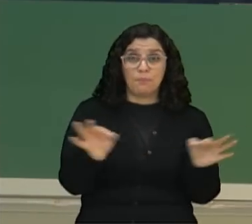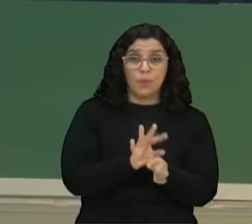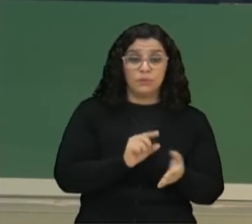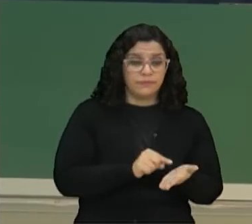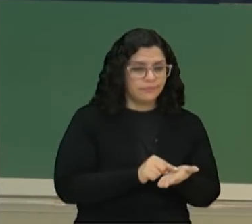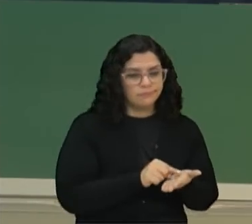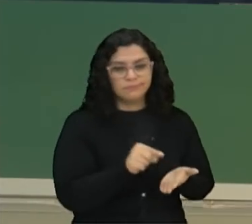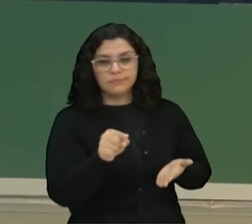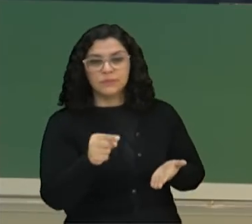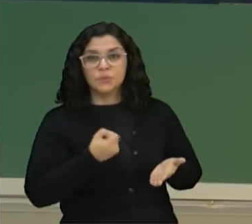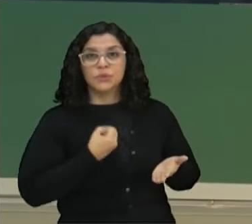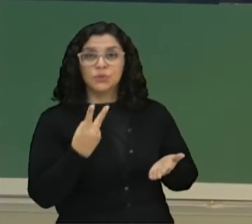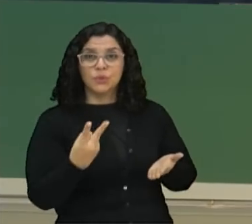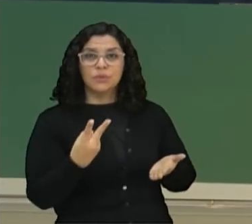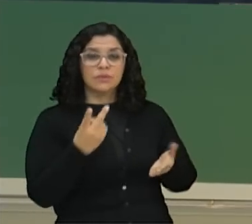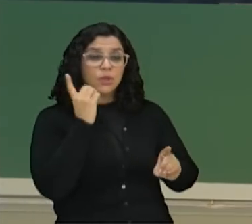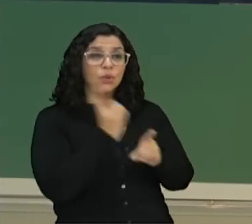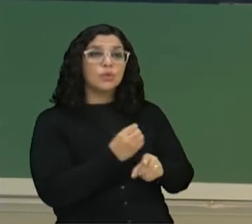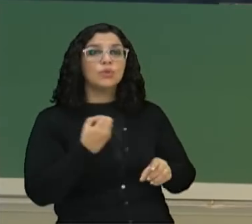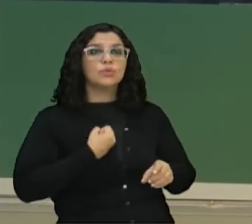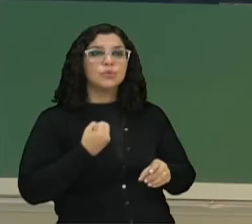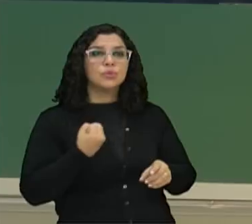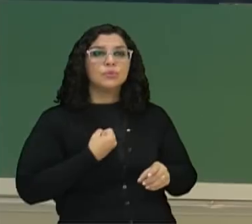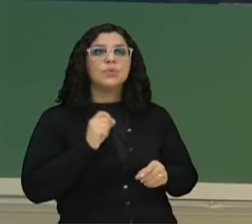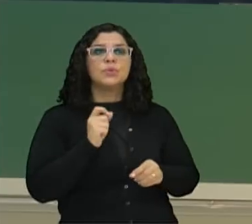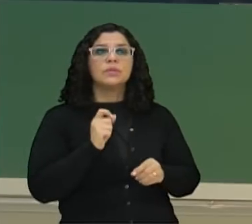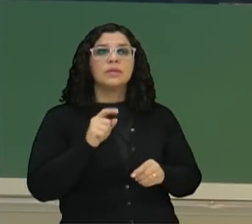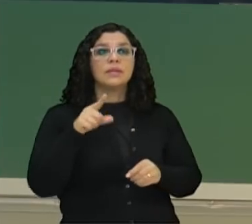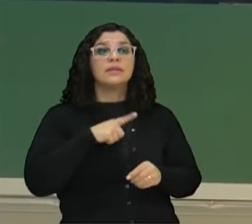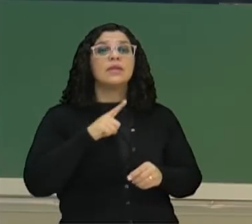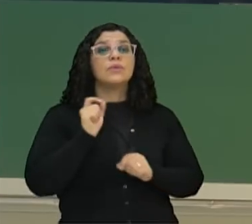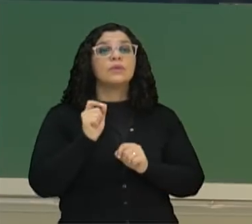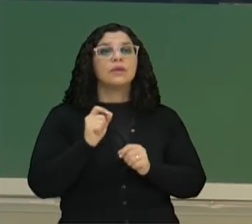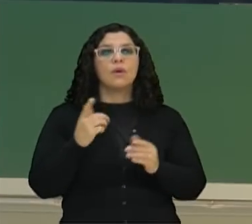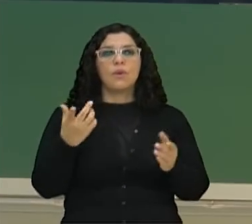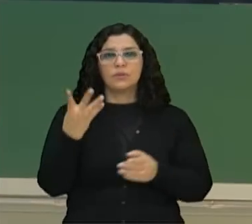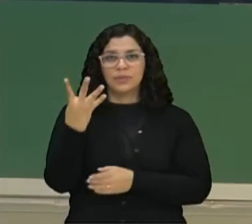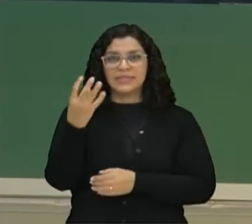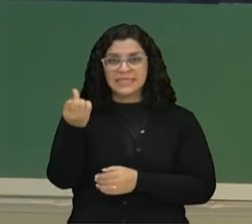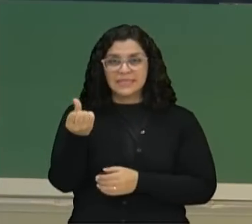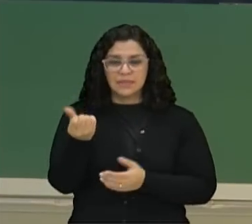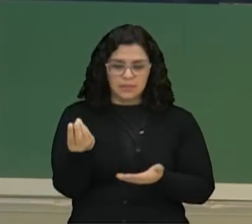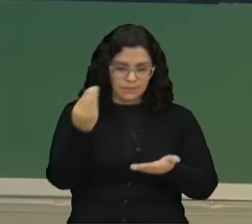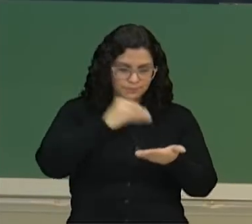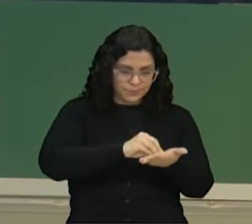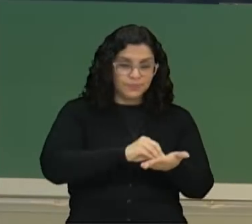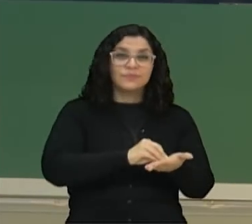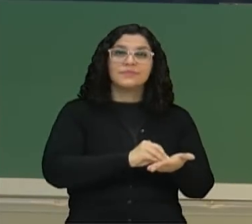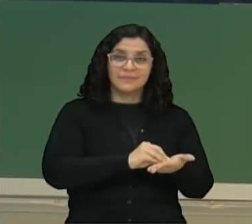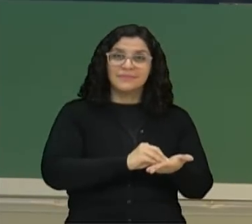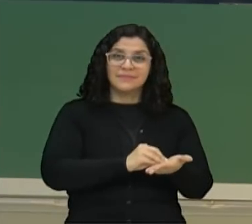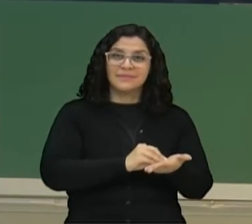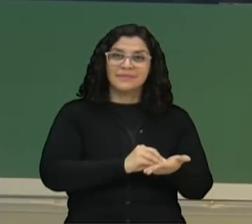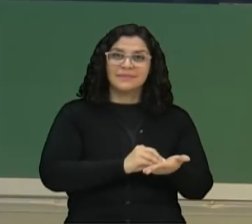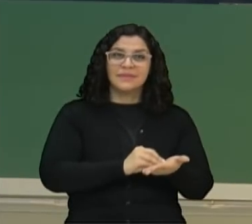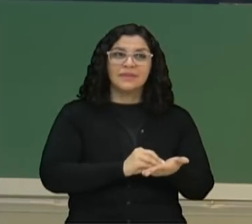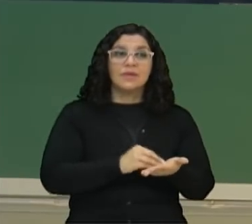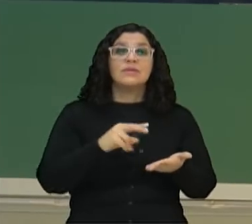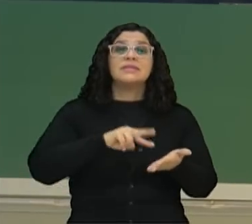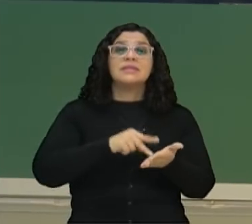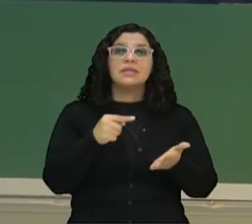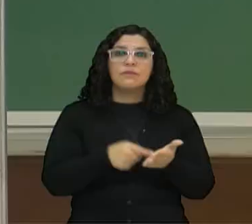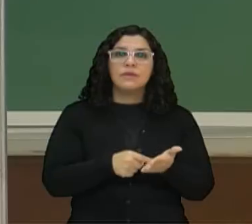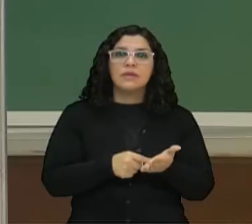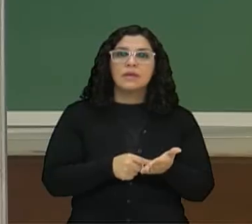para o ponto 2, ele viu que número que era aqui, né, que aqui no gabarito está aqui, 46, ele colocou 46 ali. Então, significa